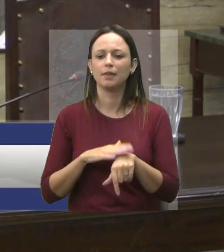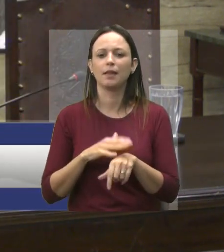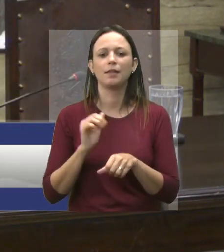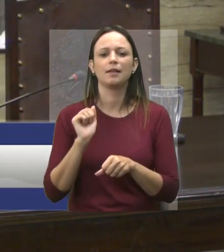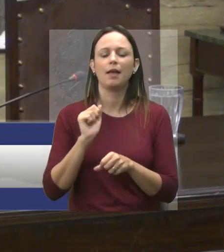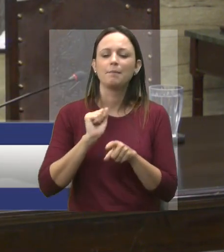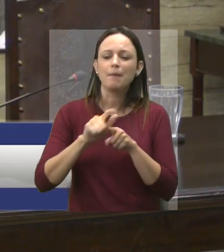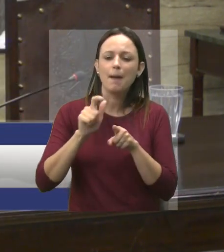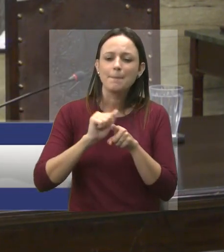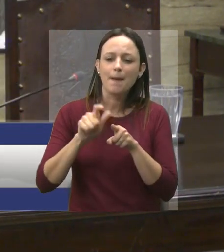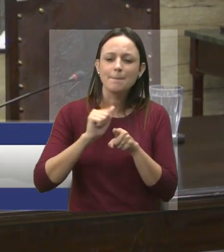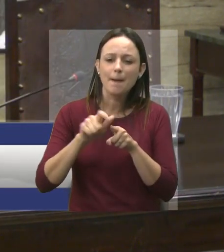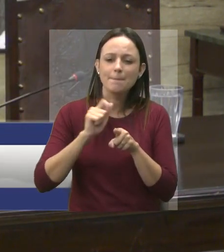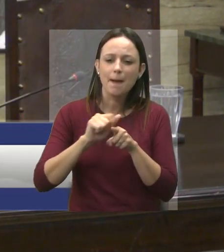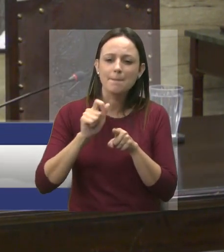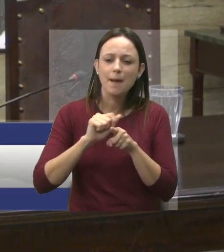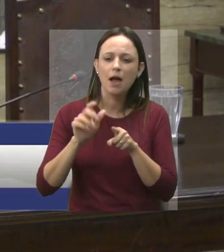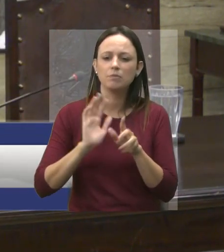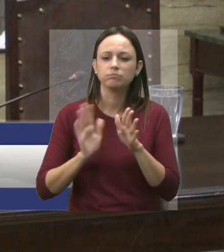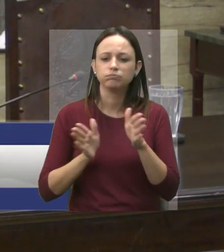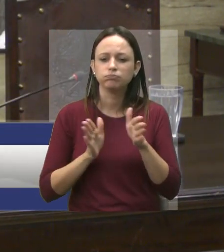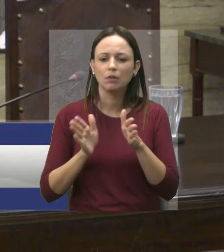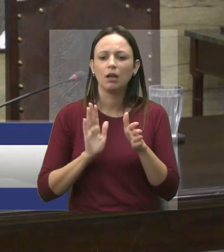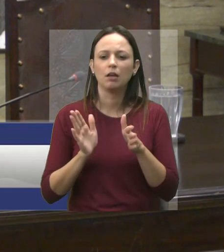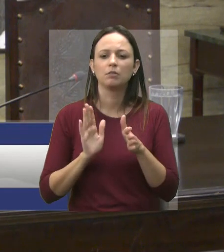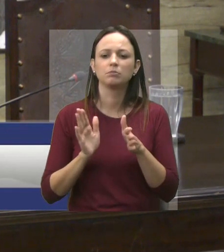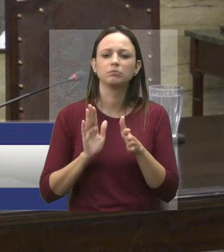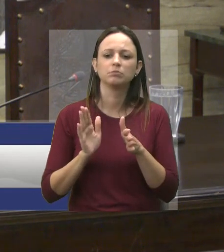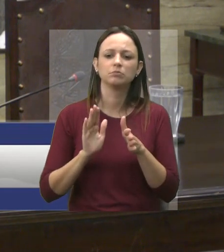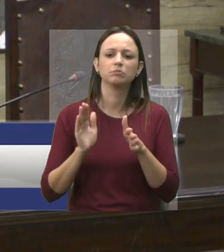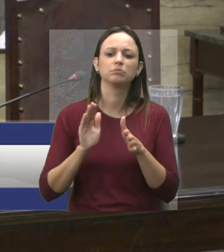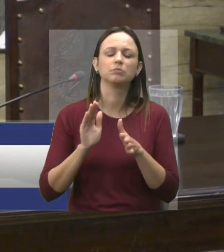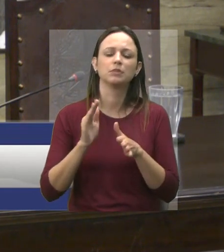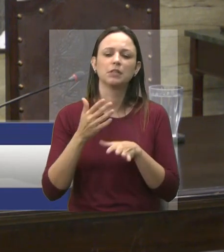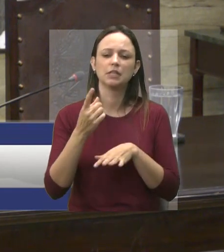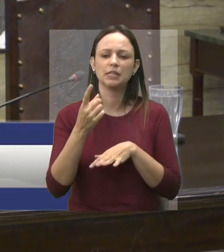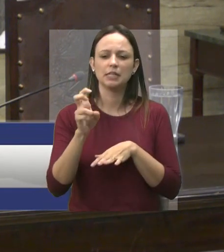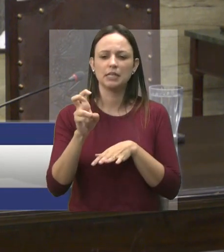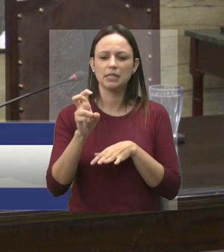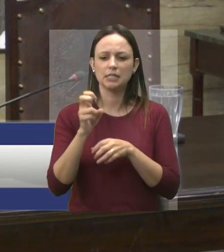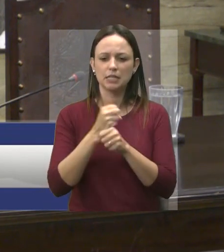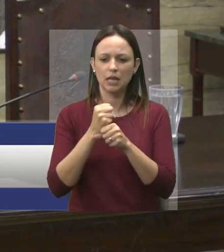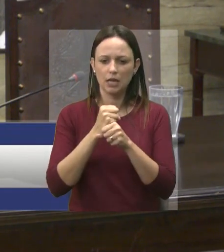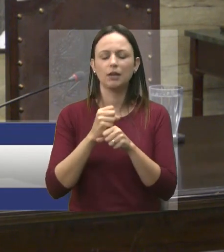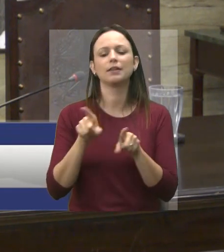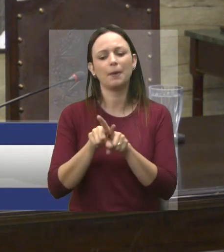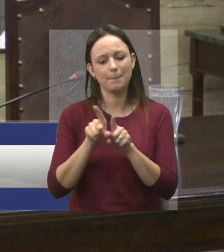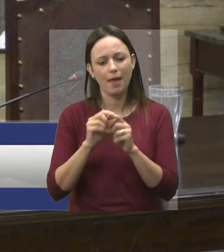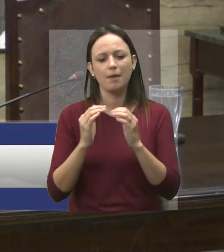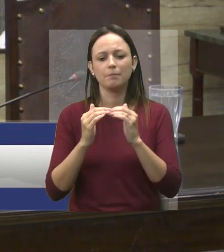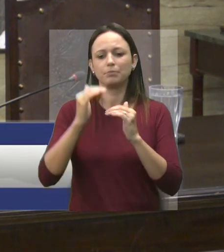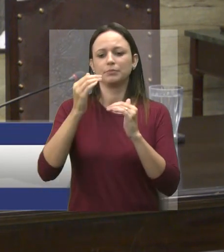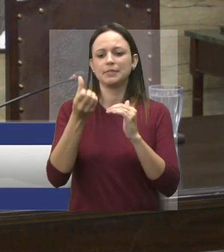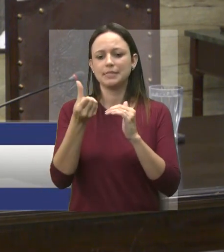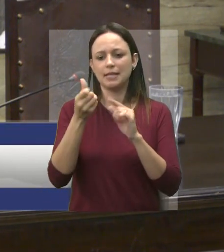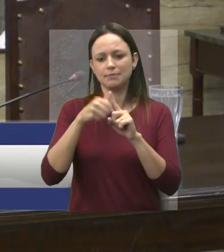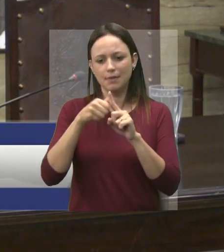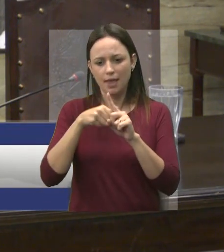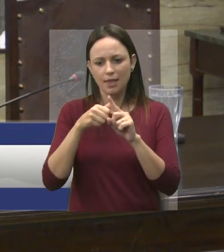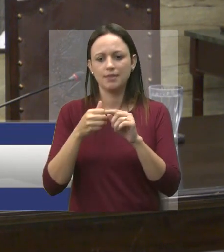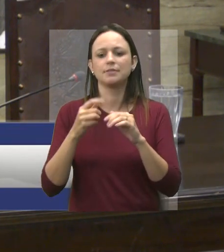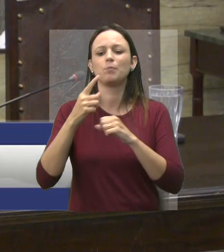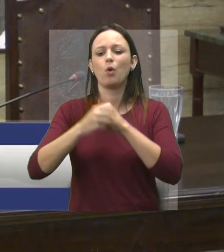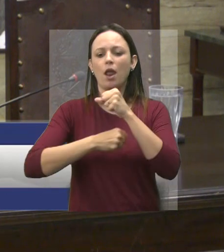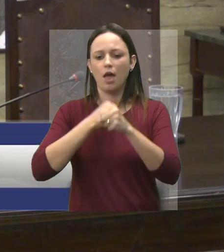de contribuições, que hoje, 15 anos, vai aumentar 6 meses por ano, até atingir os 20,